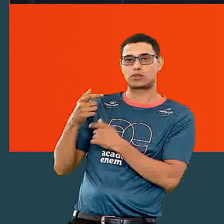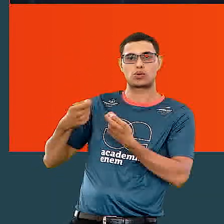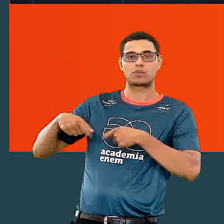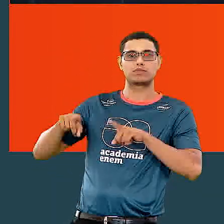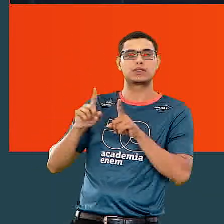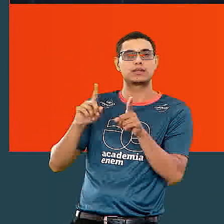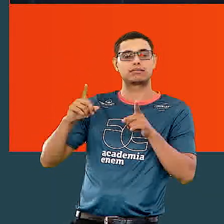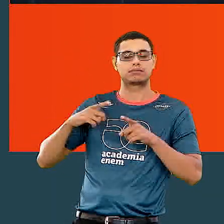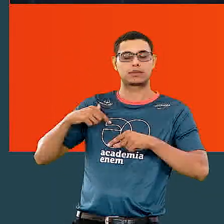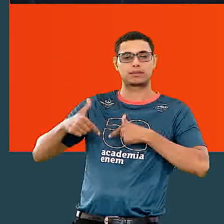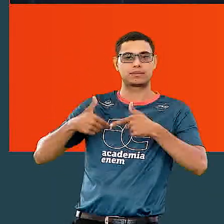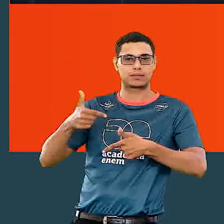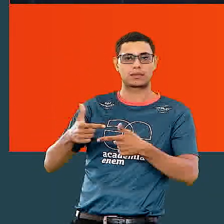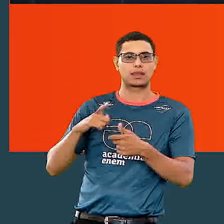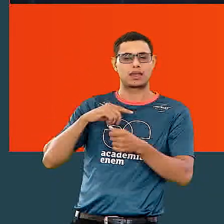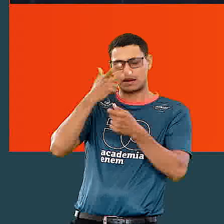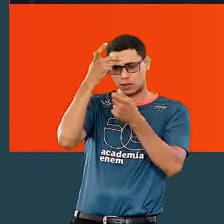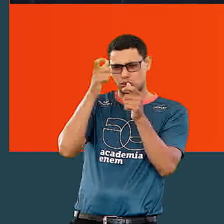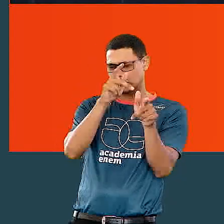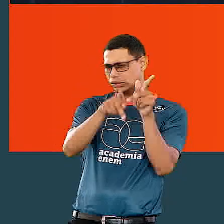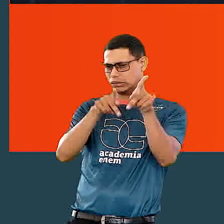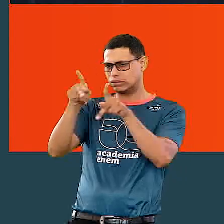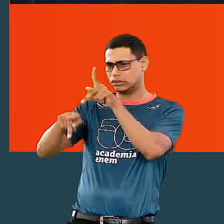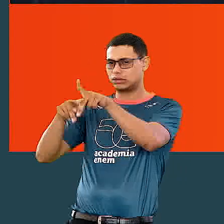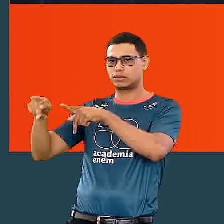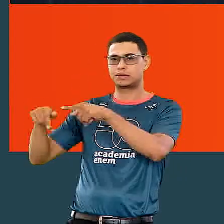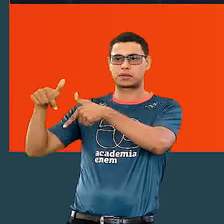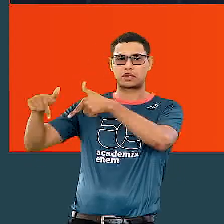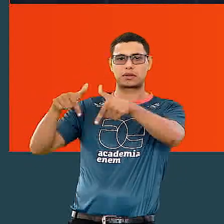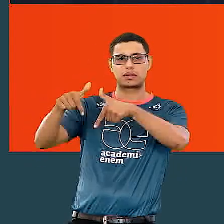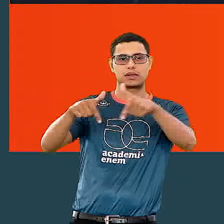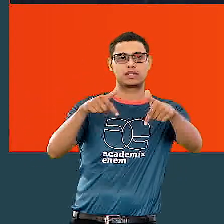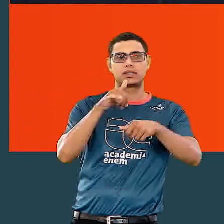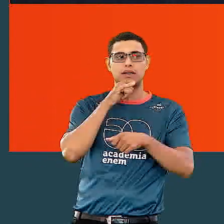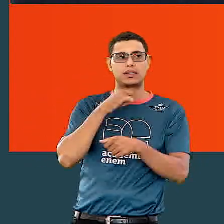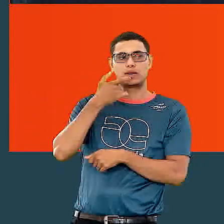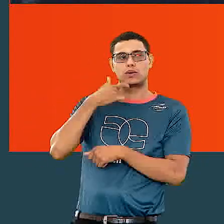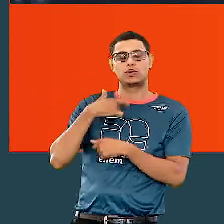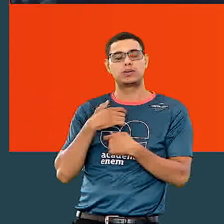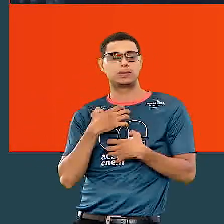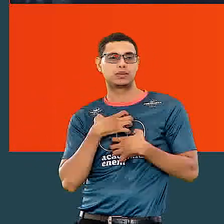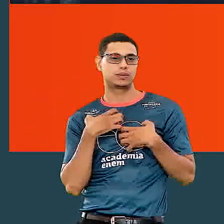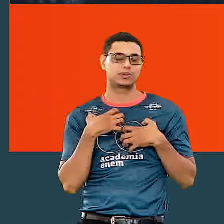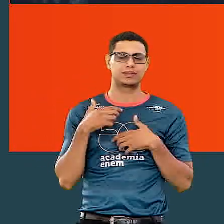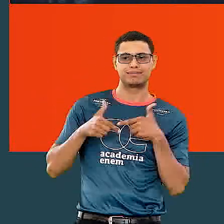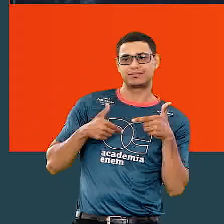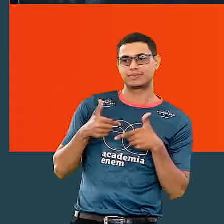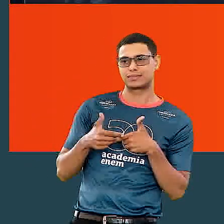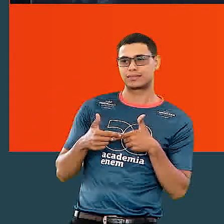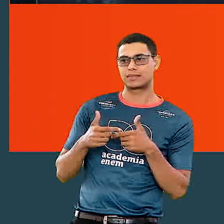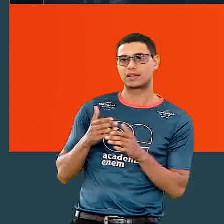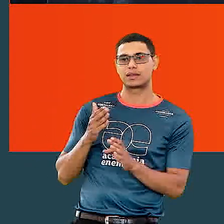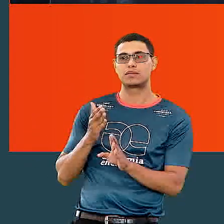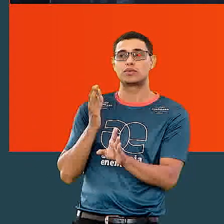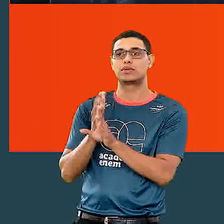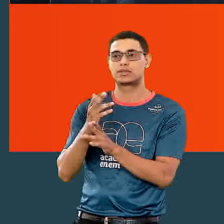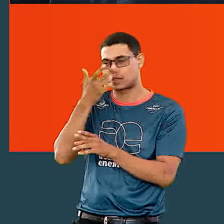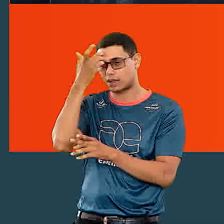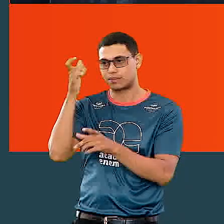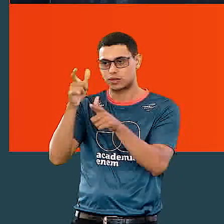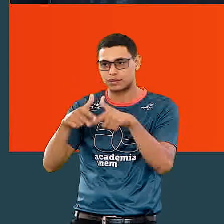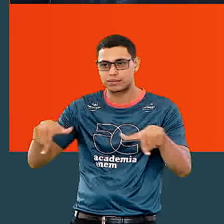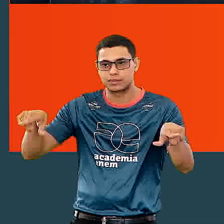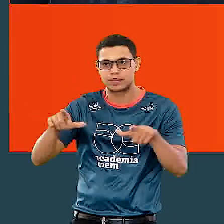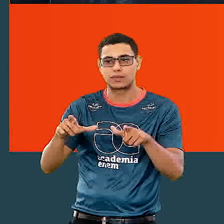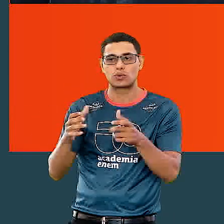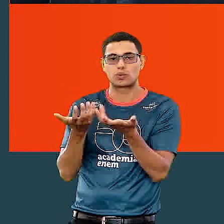trabalhando por ela. Mas tu acha mesmo que eu ia querer? Ai, meu Deus do céu, que vontade de trabalhar todo dia. Por isso que o sonho da negada é ser herdeiro.